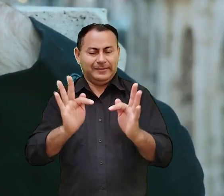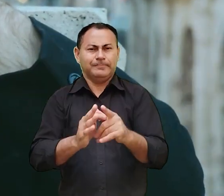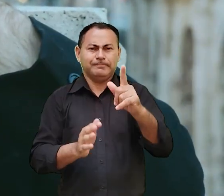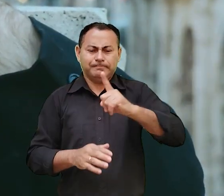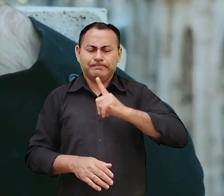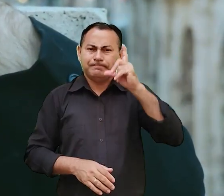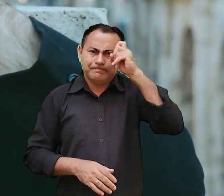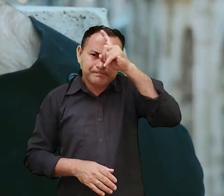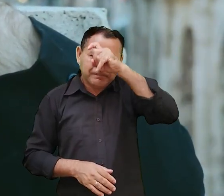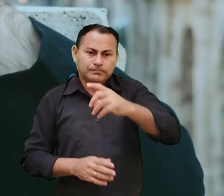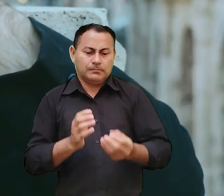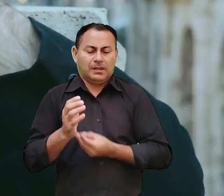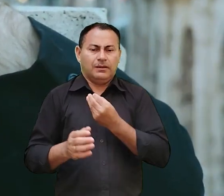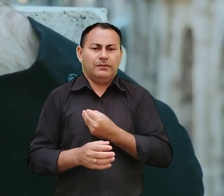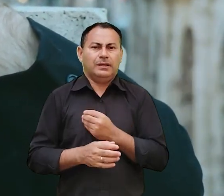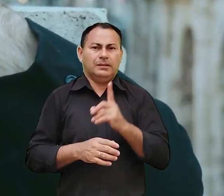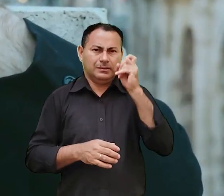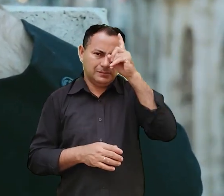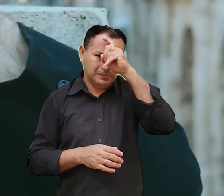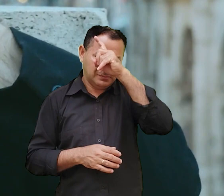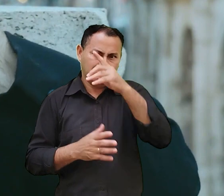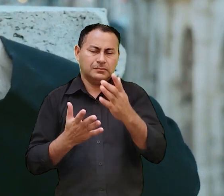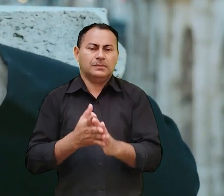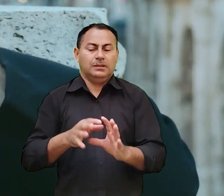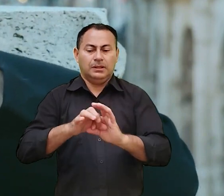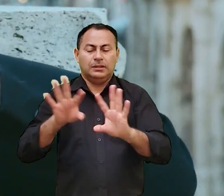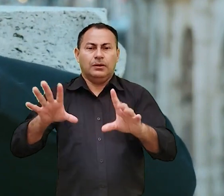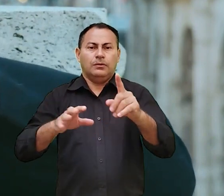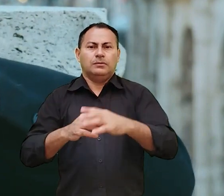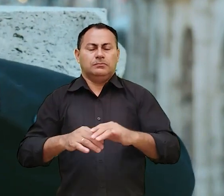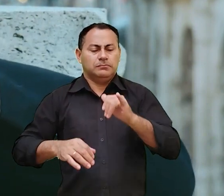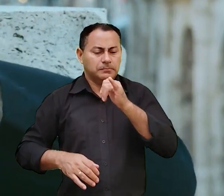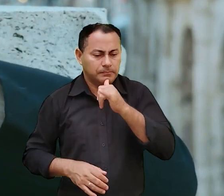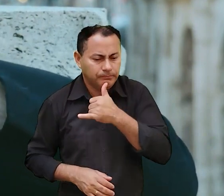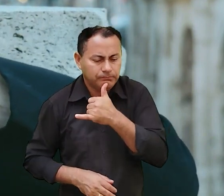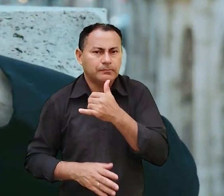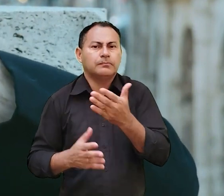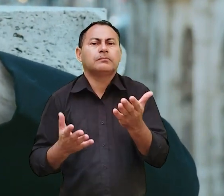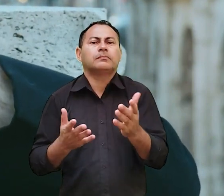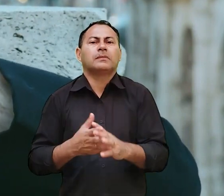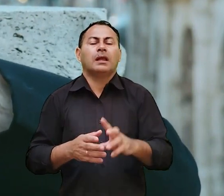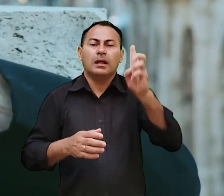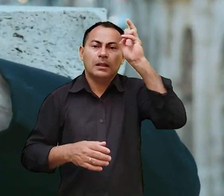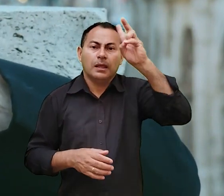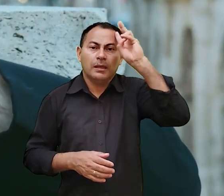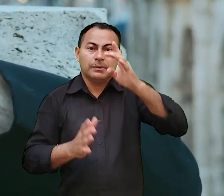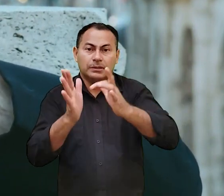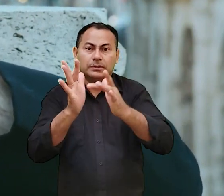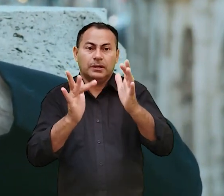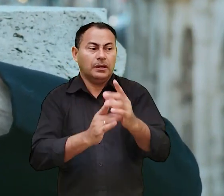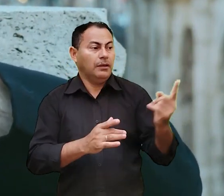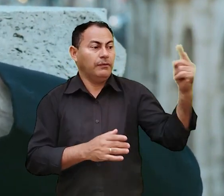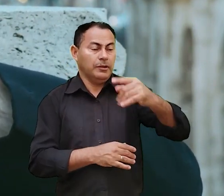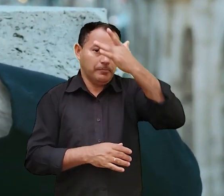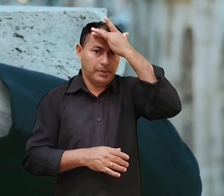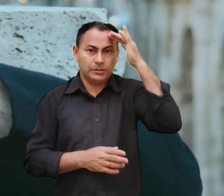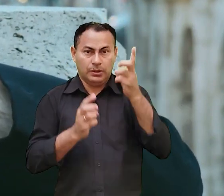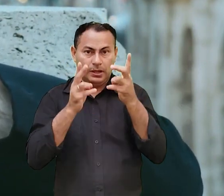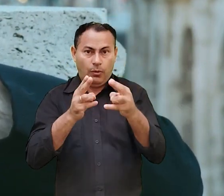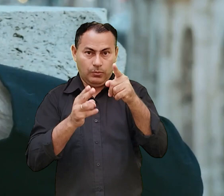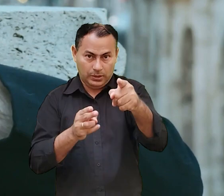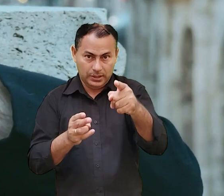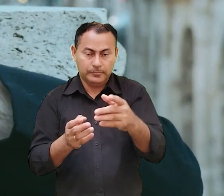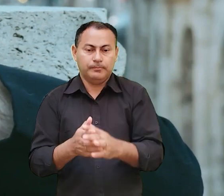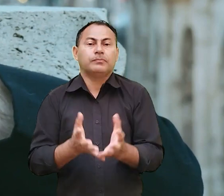você está em dificuldades porque a vida está muito difícil e deixou você machucado e ferido, lembre-se que Jesus veio para pessoas